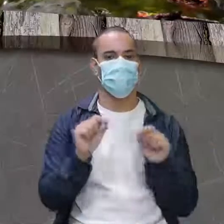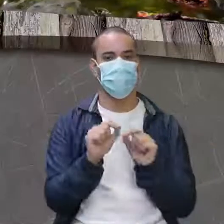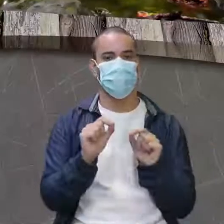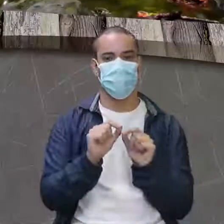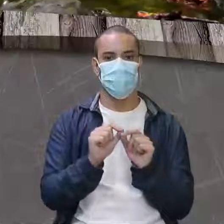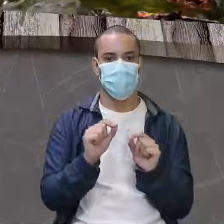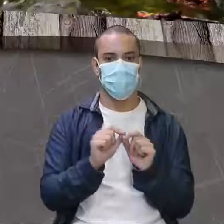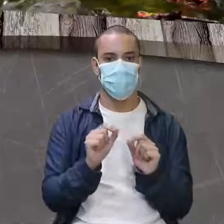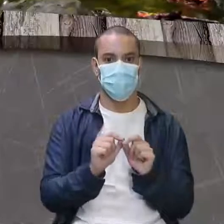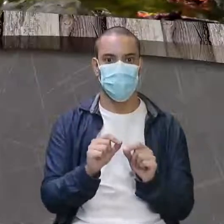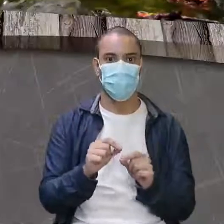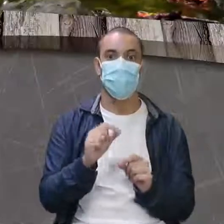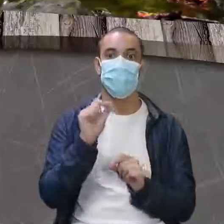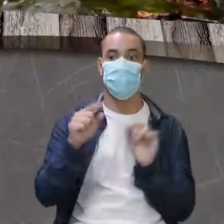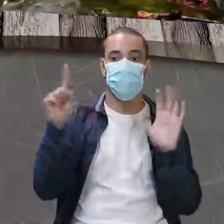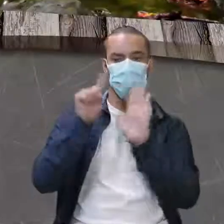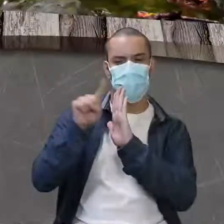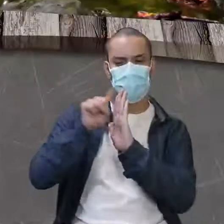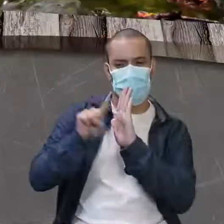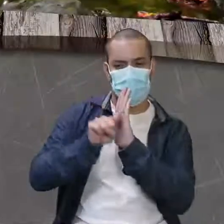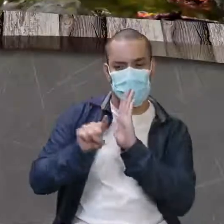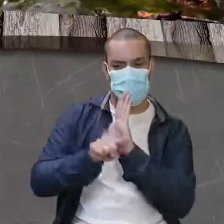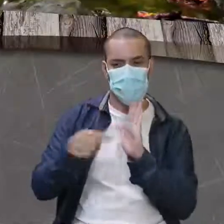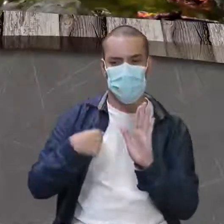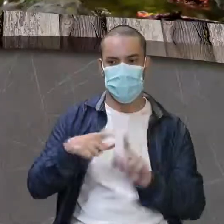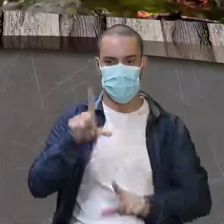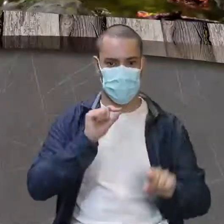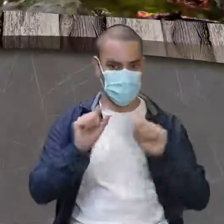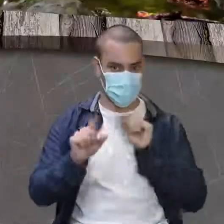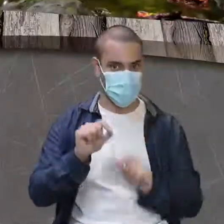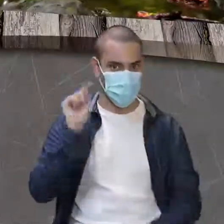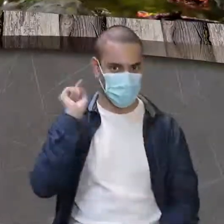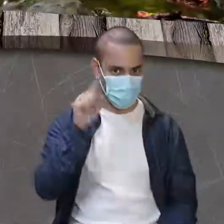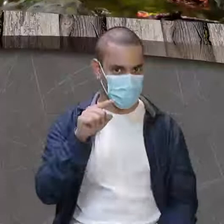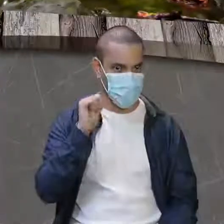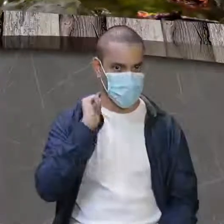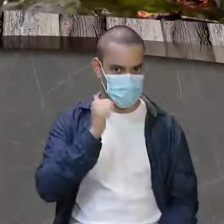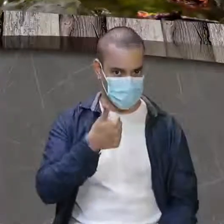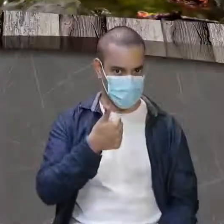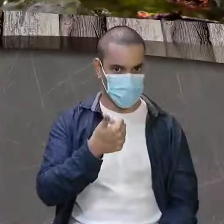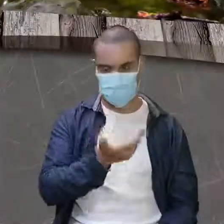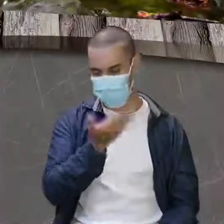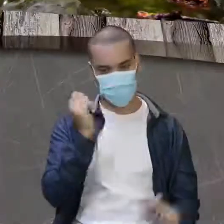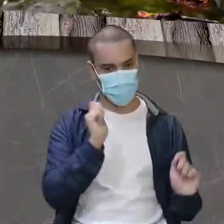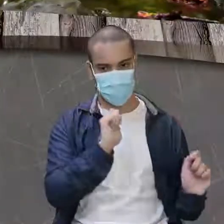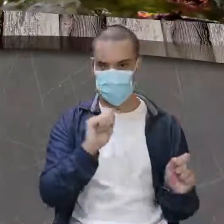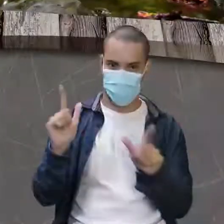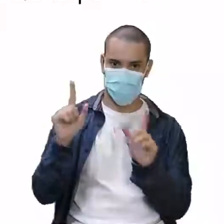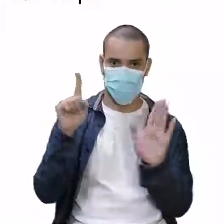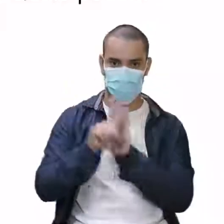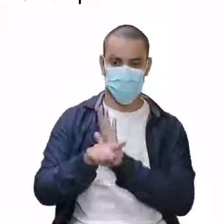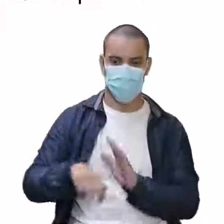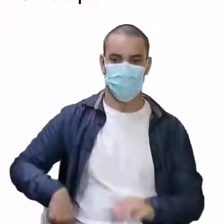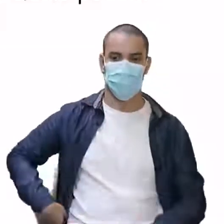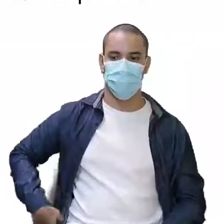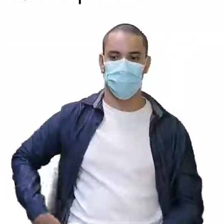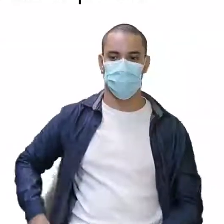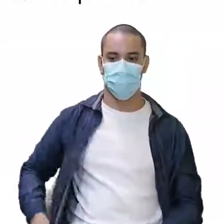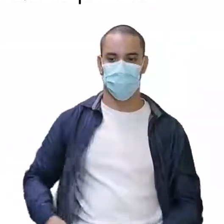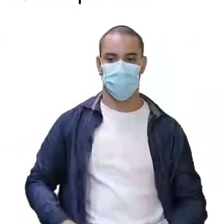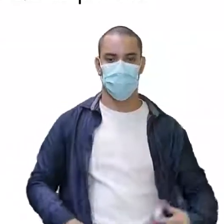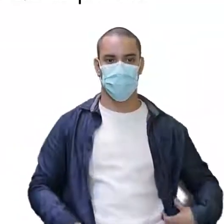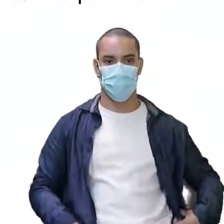vai passear nessas questões que a gente selecionou para vocês, certo? Vamos lá para a primeira questão? Olha lá no